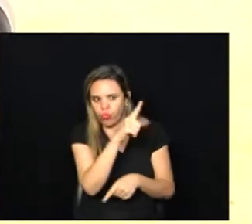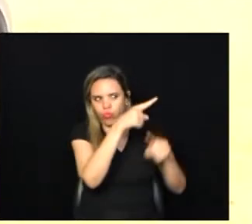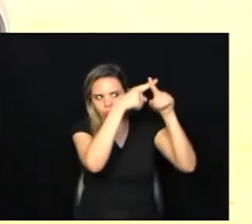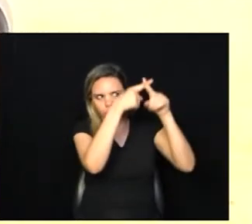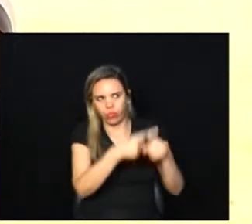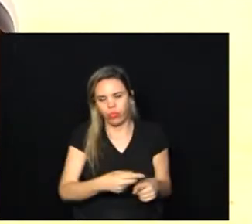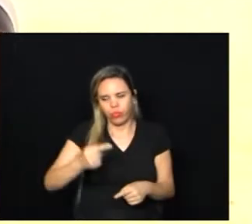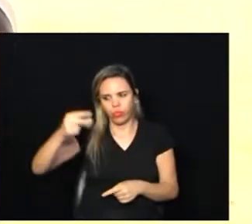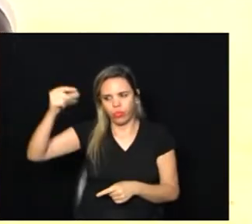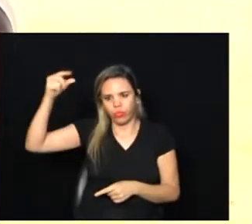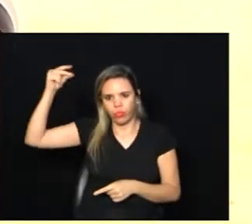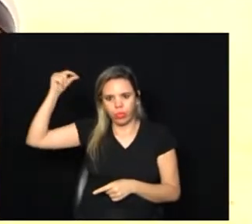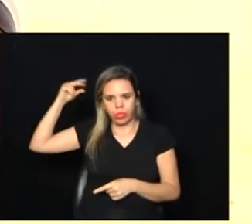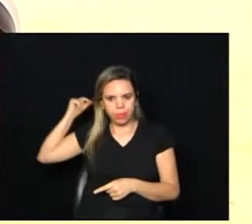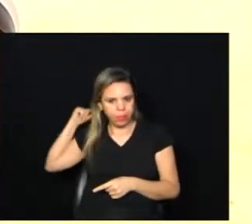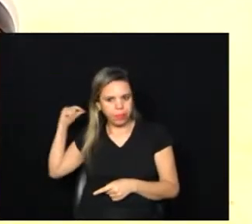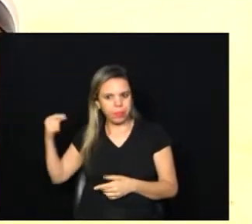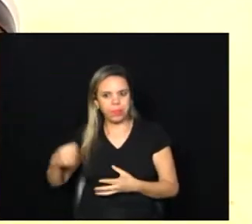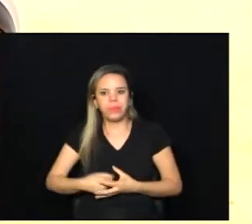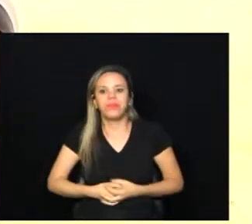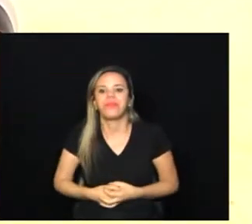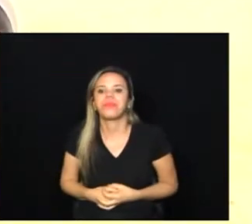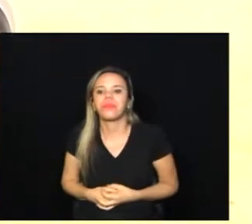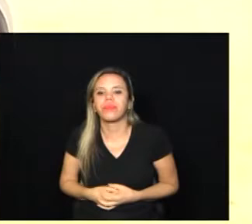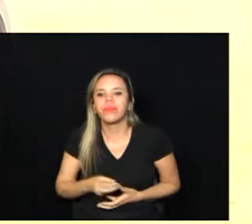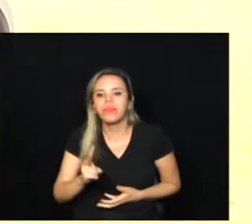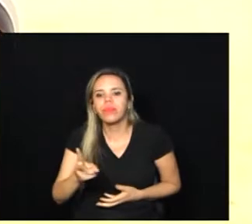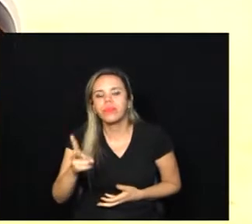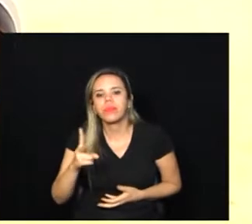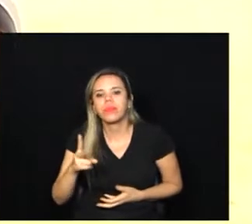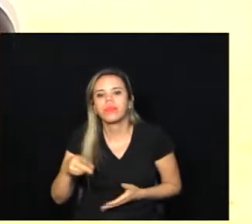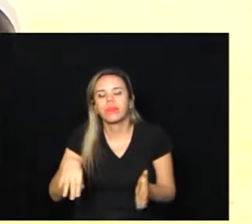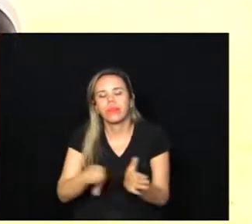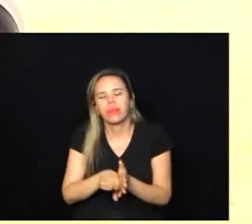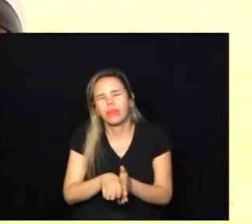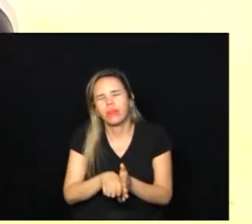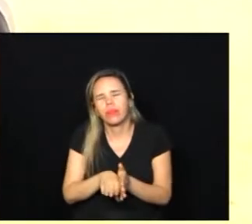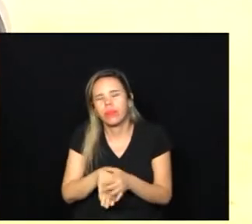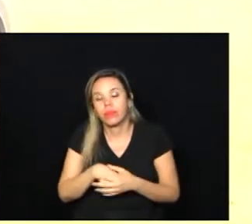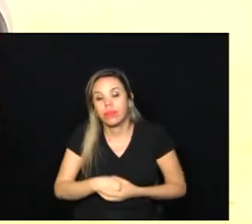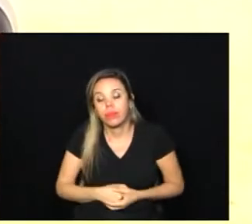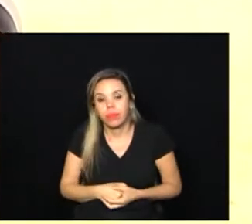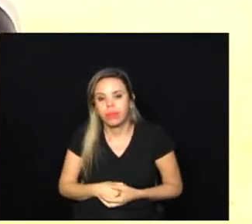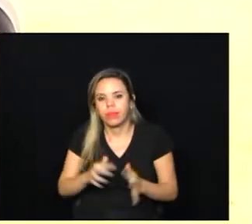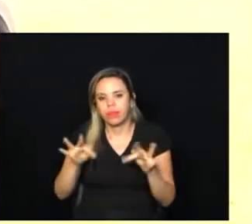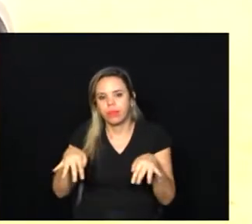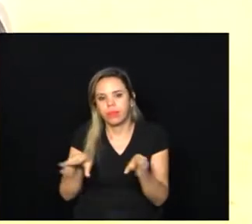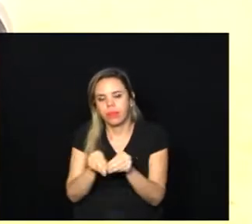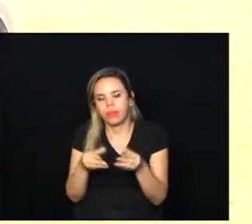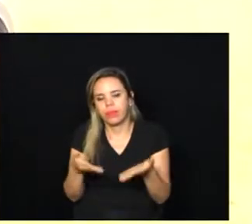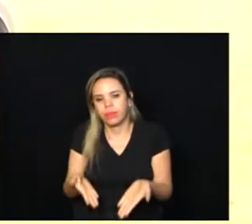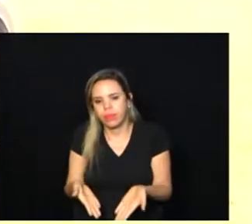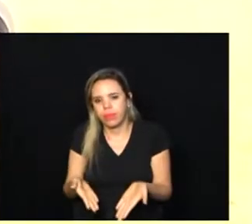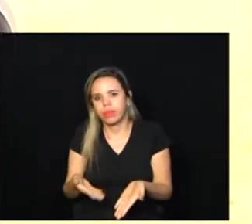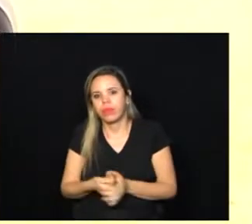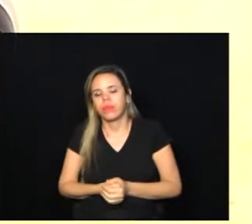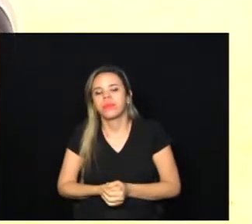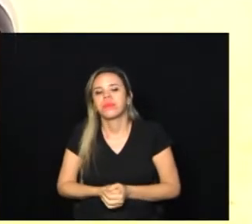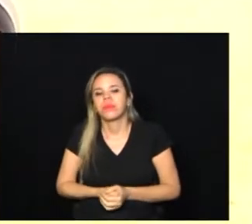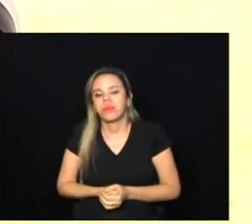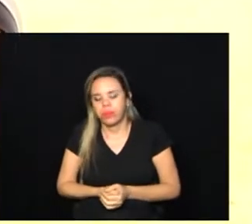campeonatos há muito tempo e sempre eles chegam, né, na final